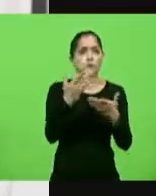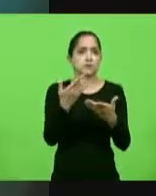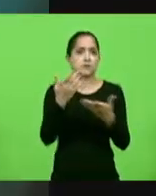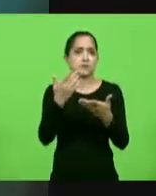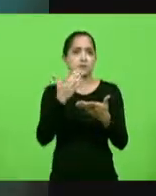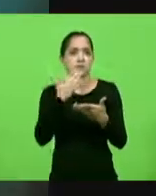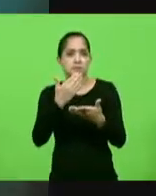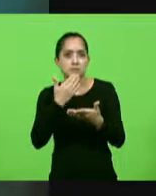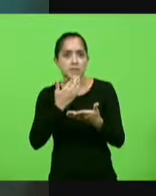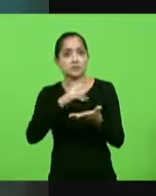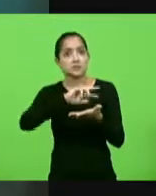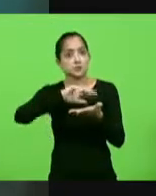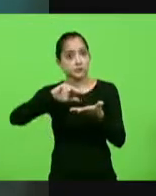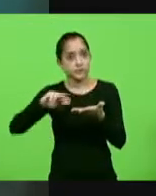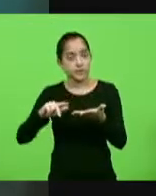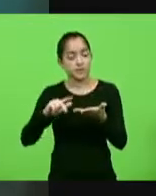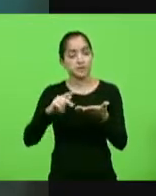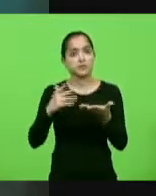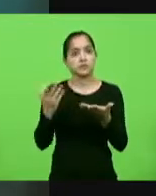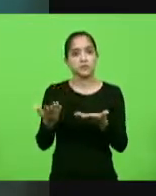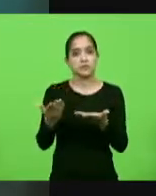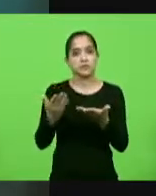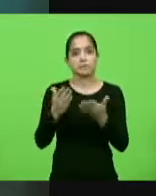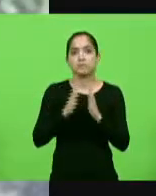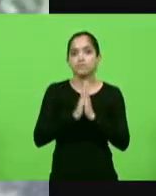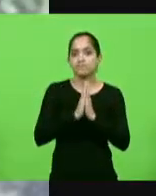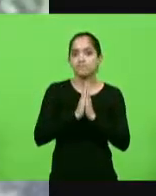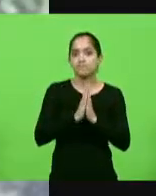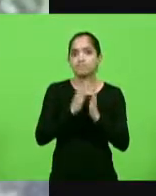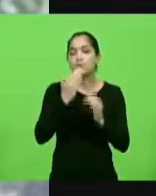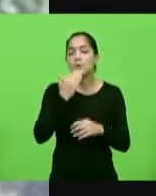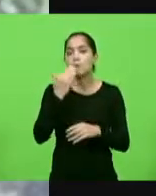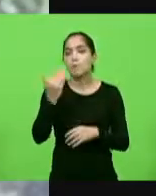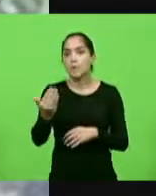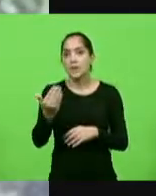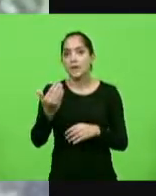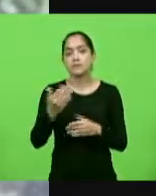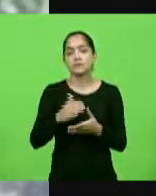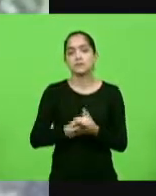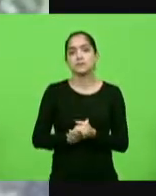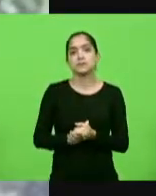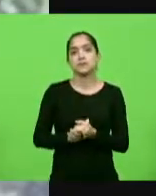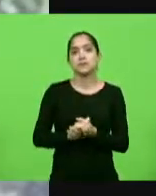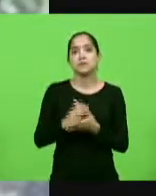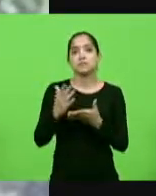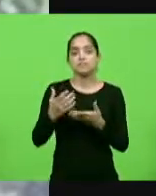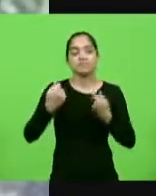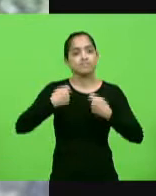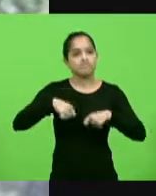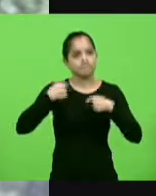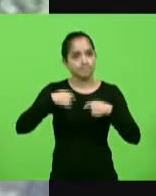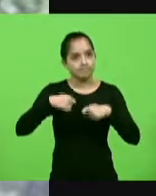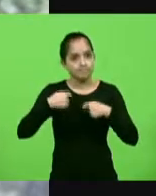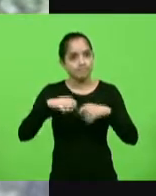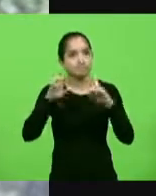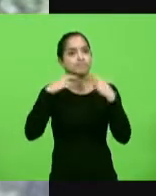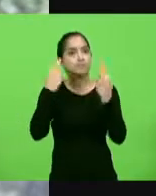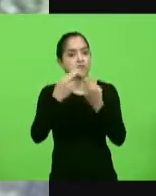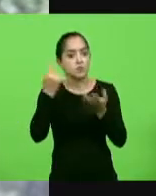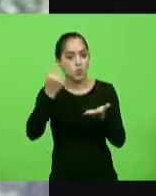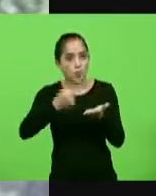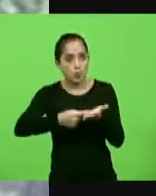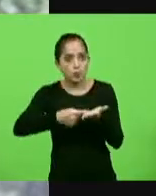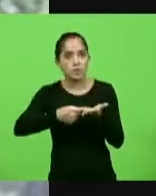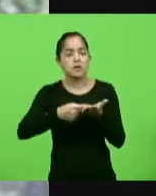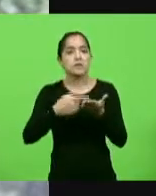a ambulância que hoje atende aquele município está inviável. Eu peço à secretária Carmen Zanotto que nos receba. Nós precisamos fazer uma reunião, porque